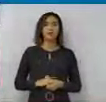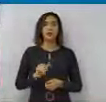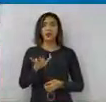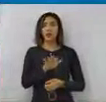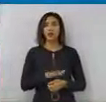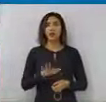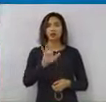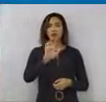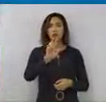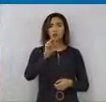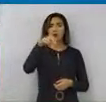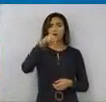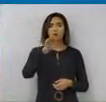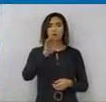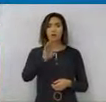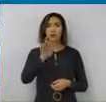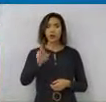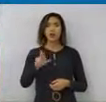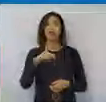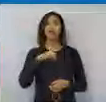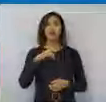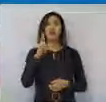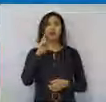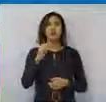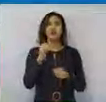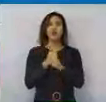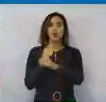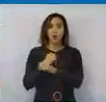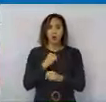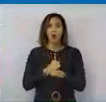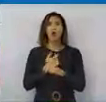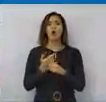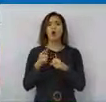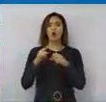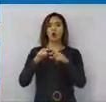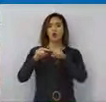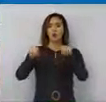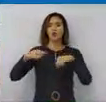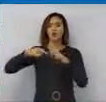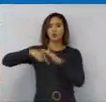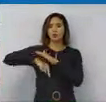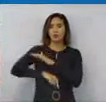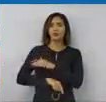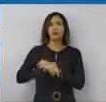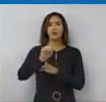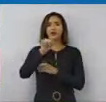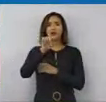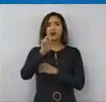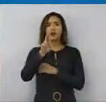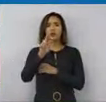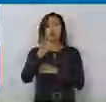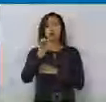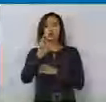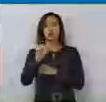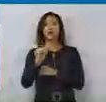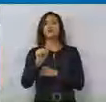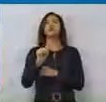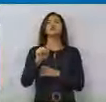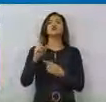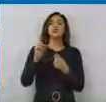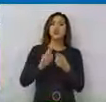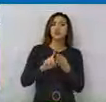UniBR estão previstas algumas obras de construção de obras de poços profundos e adutoras, também a recuperação de adutores,